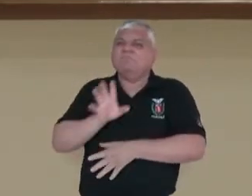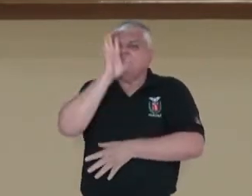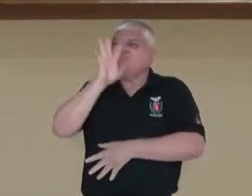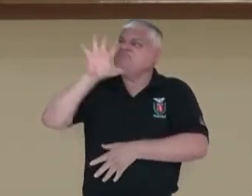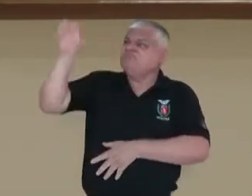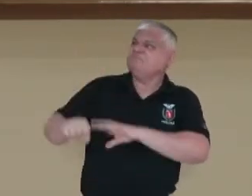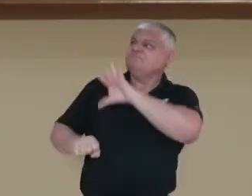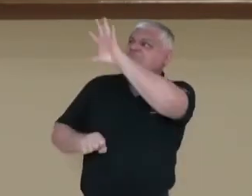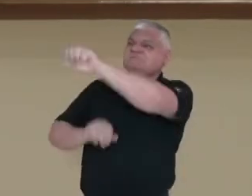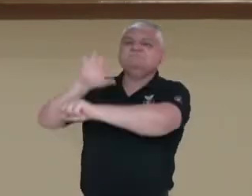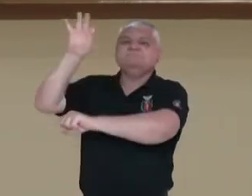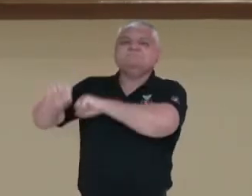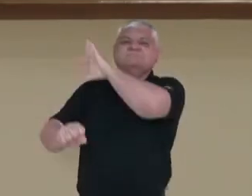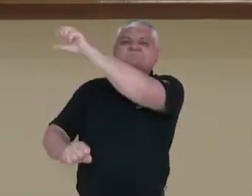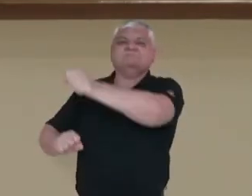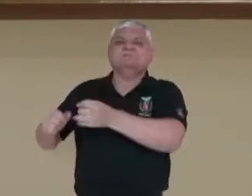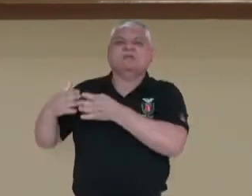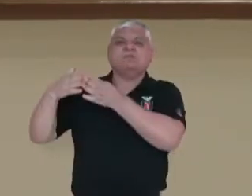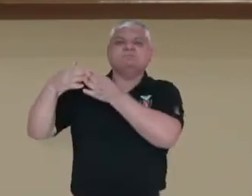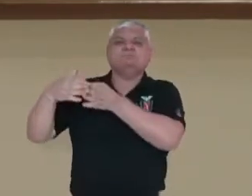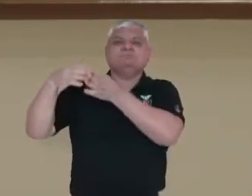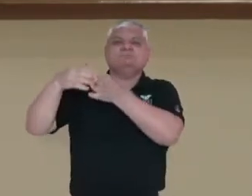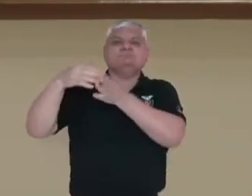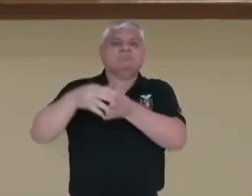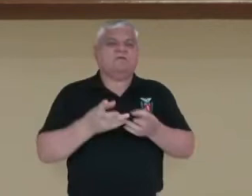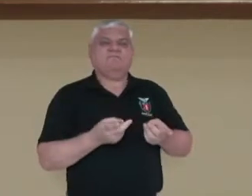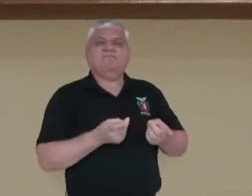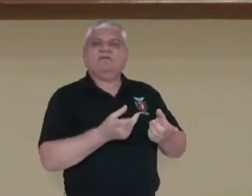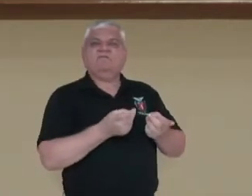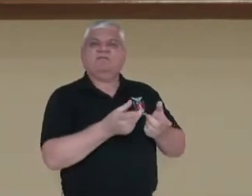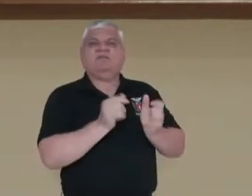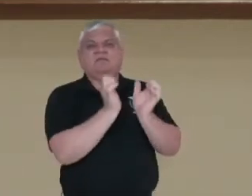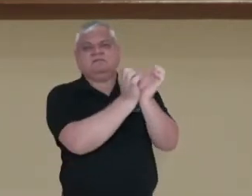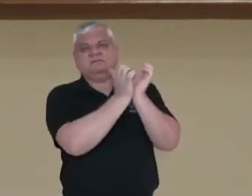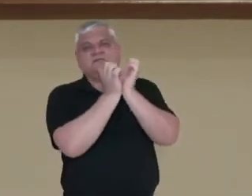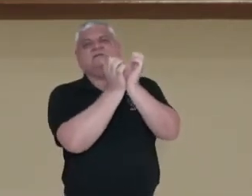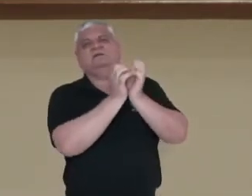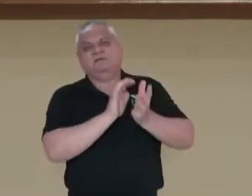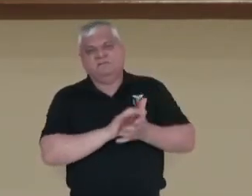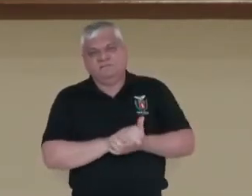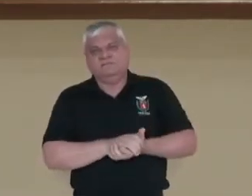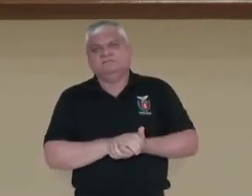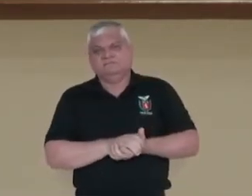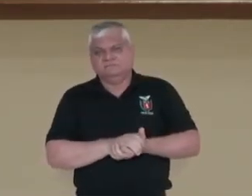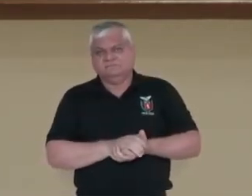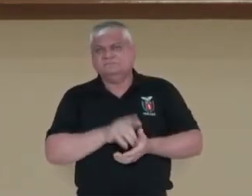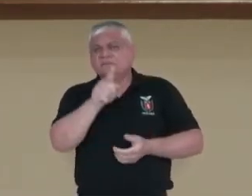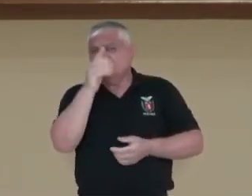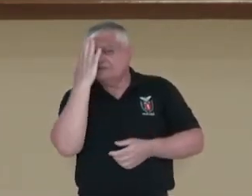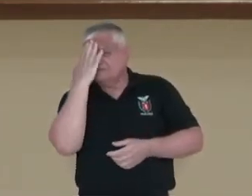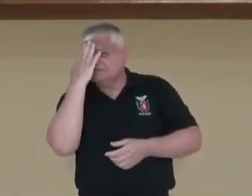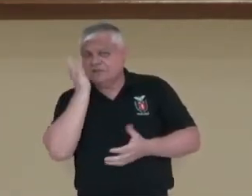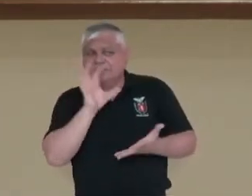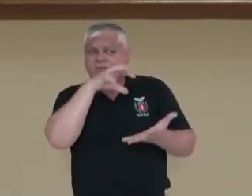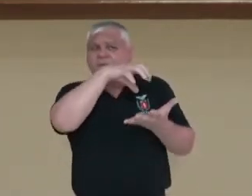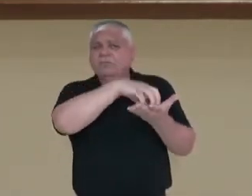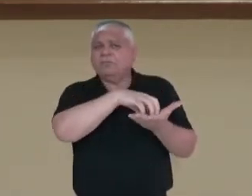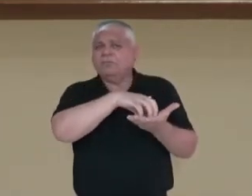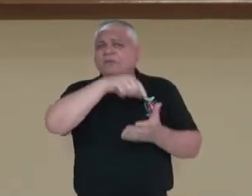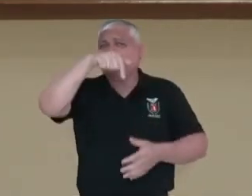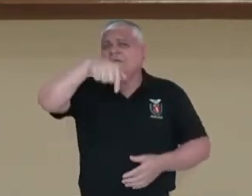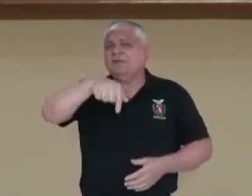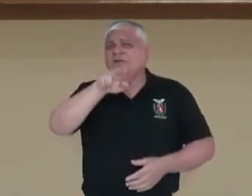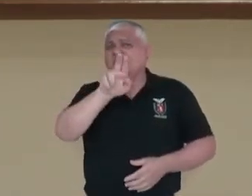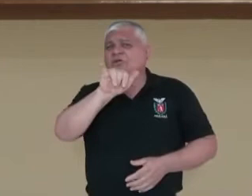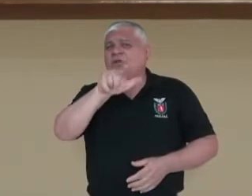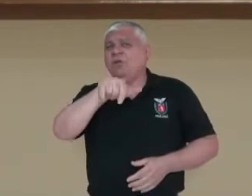e traficados para cá e vendidos aqui, né? E aí, veja, o que você sabe sobre o quilombo? O que são os quilombos?